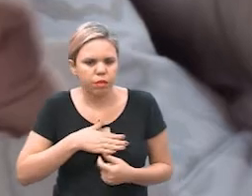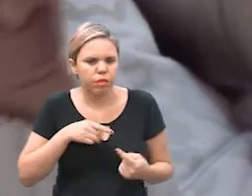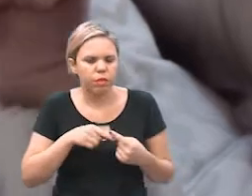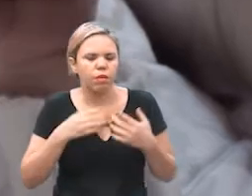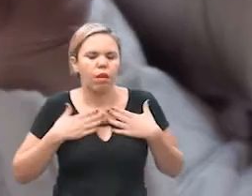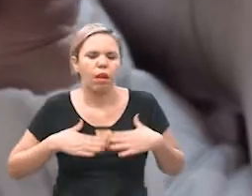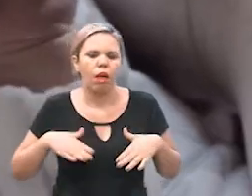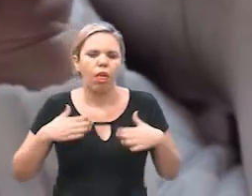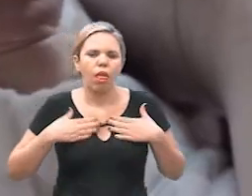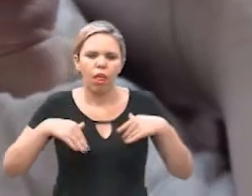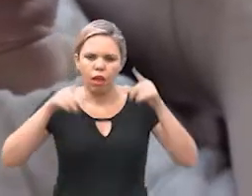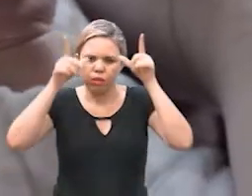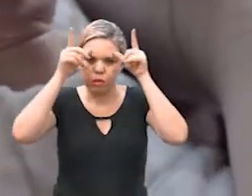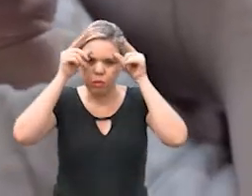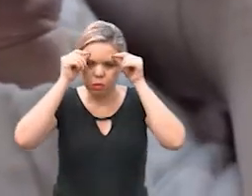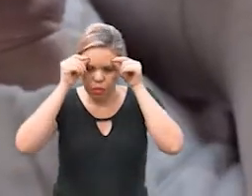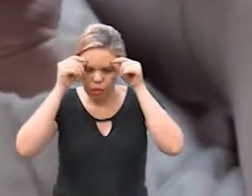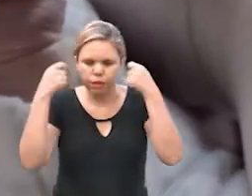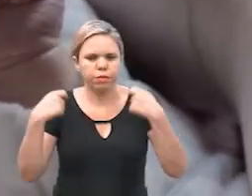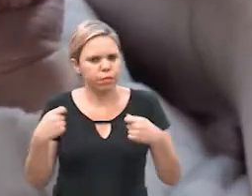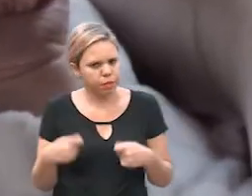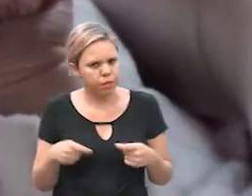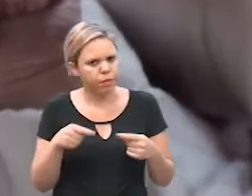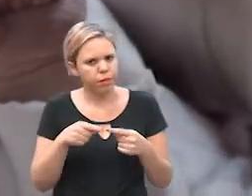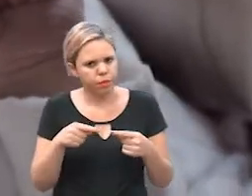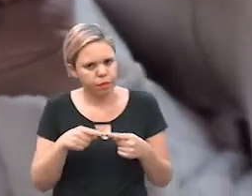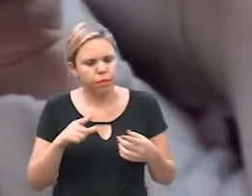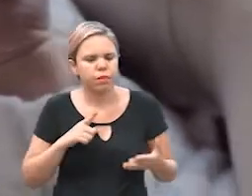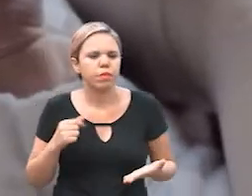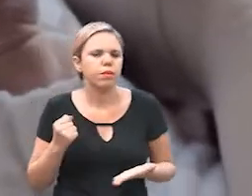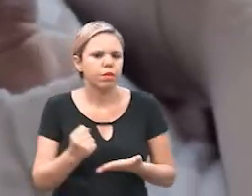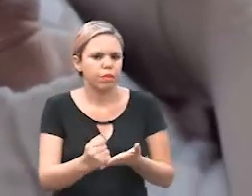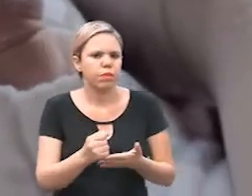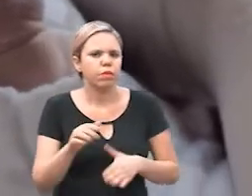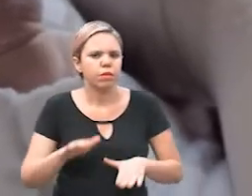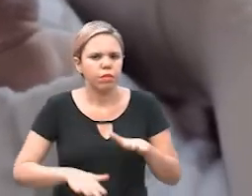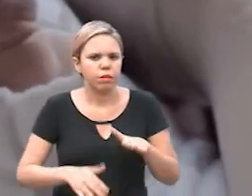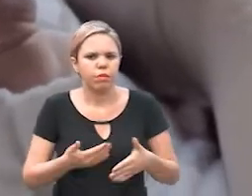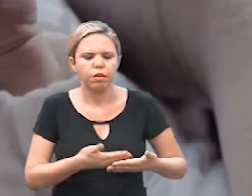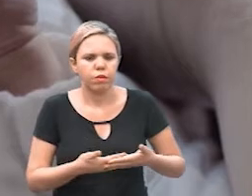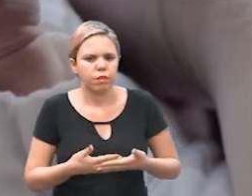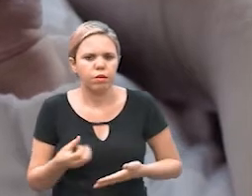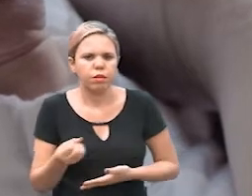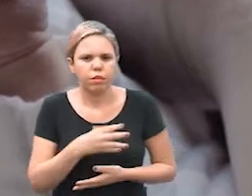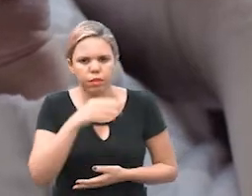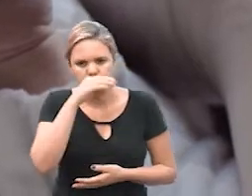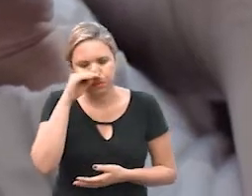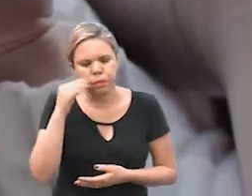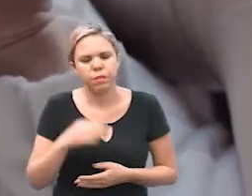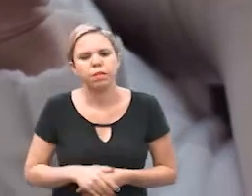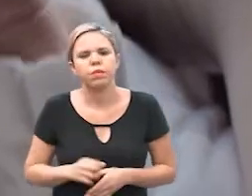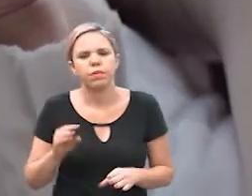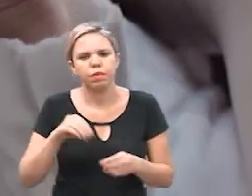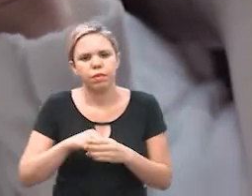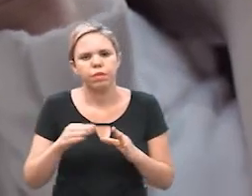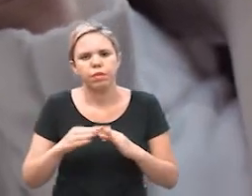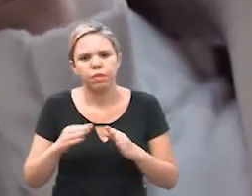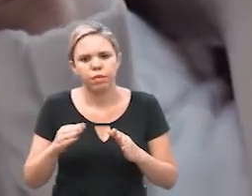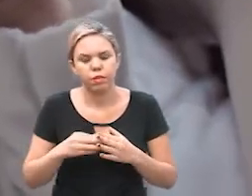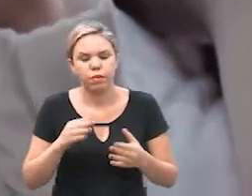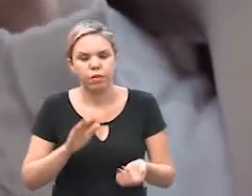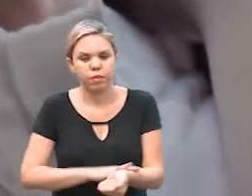estar descansada, ela precisa ali ter uma ajuda. Às vezes, o bebê novo, tudo muito novo em casa, rola